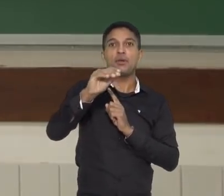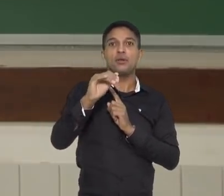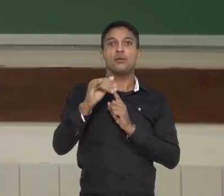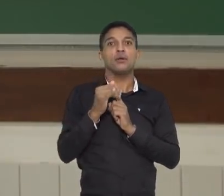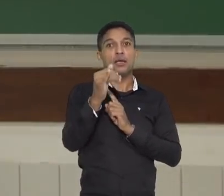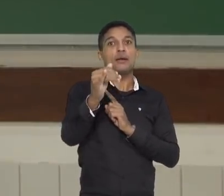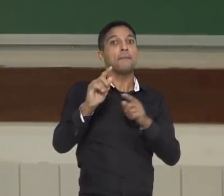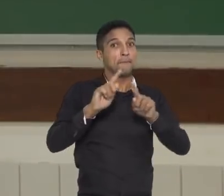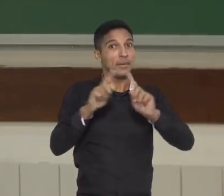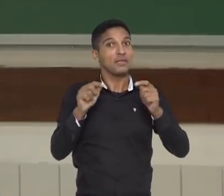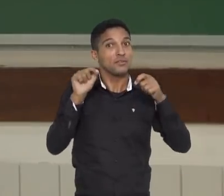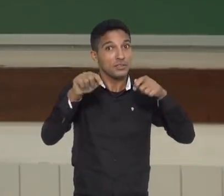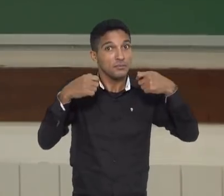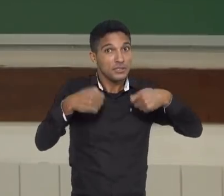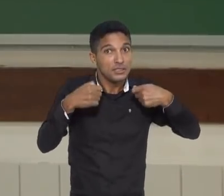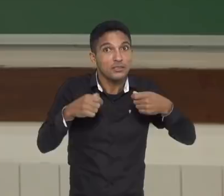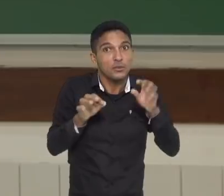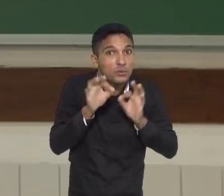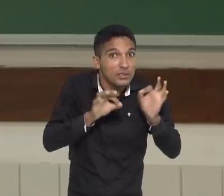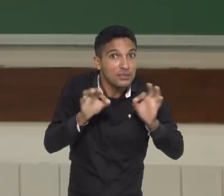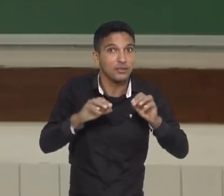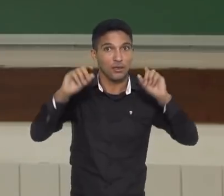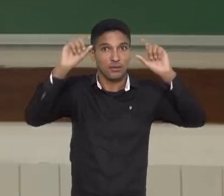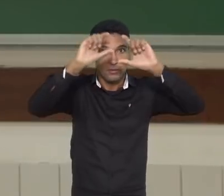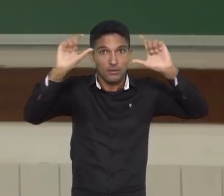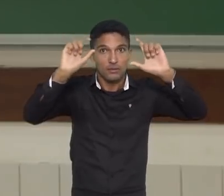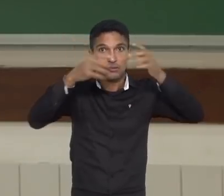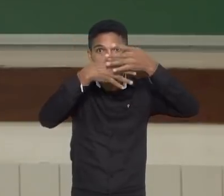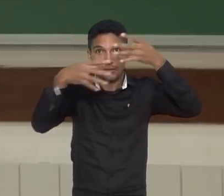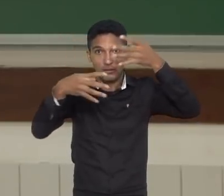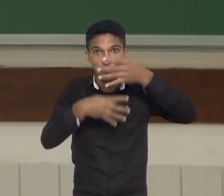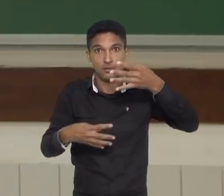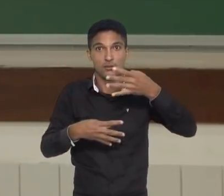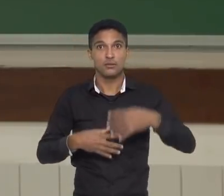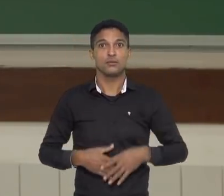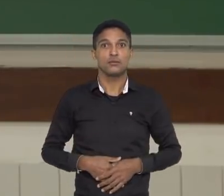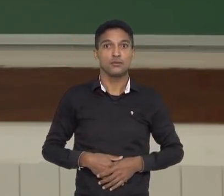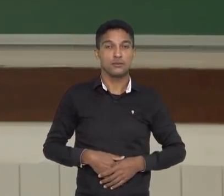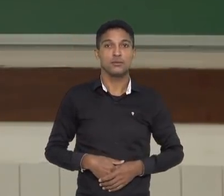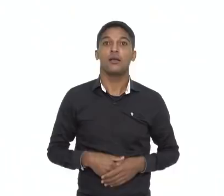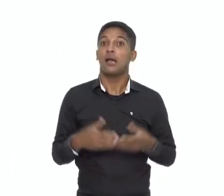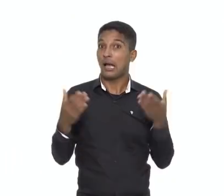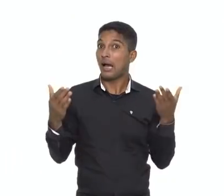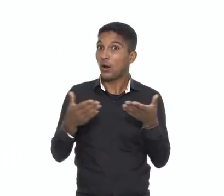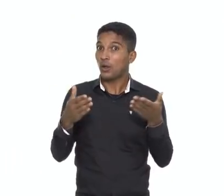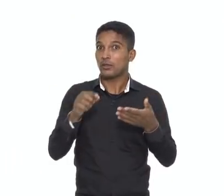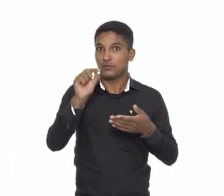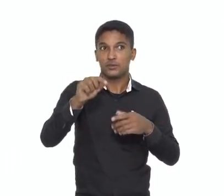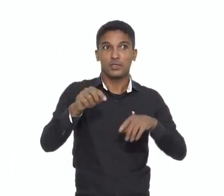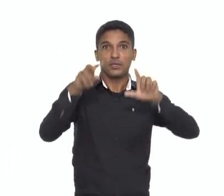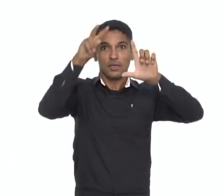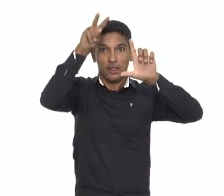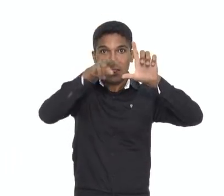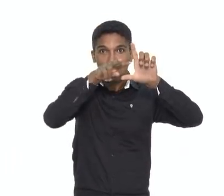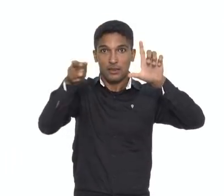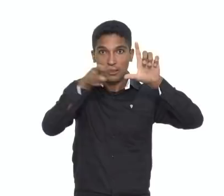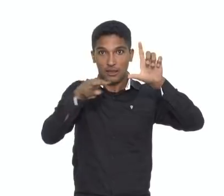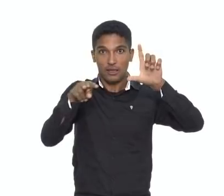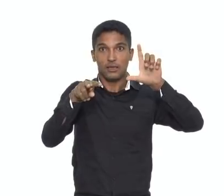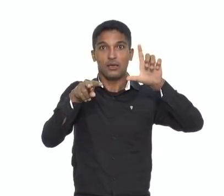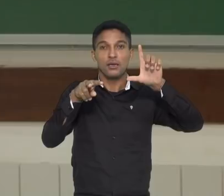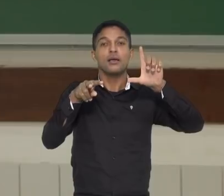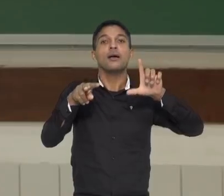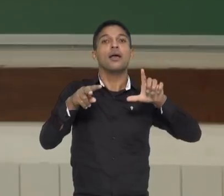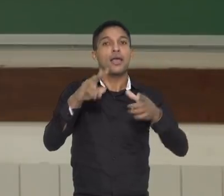bem? E aí, agora é uma questão de interpretação que nós vamos fazer aqui para finalizar